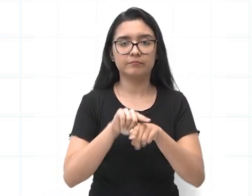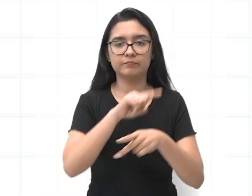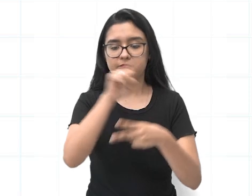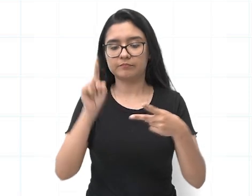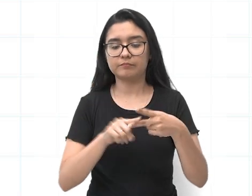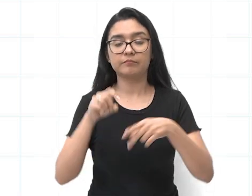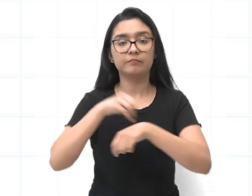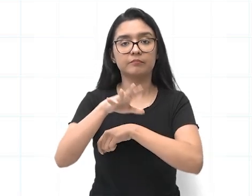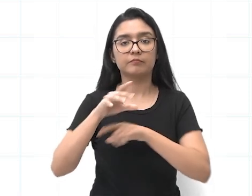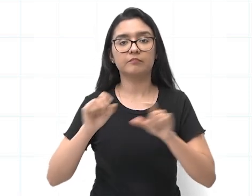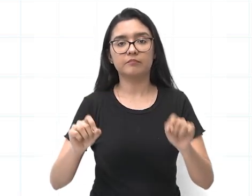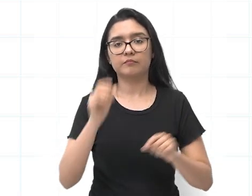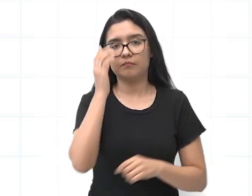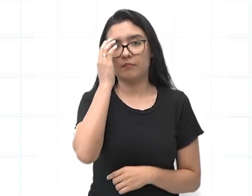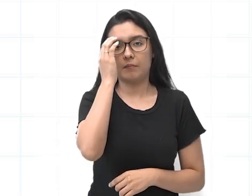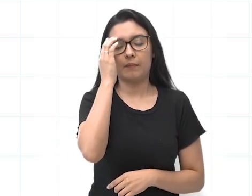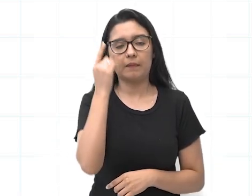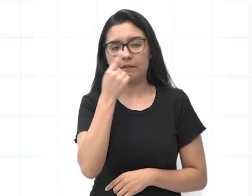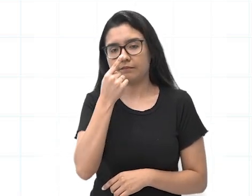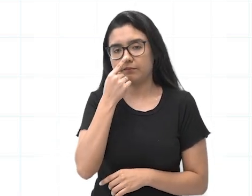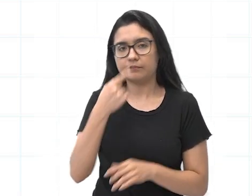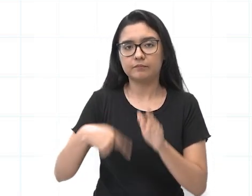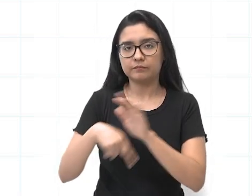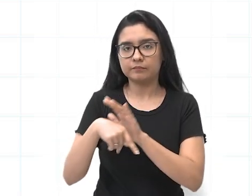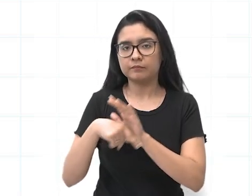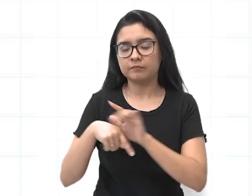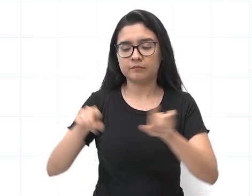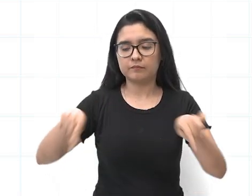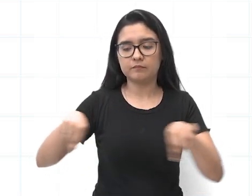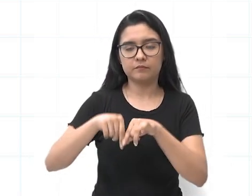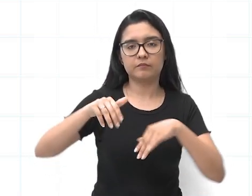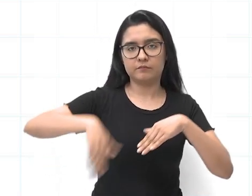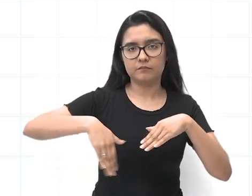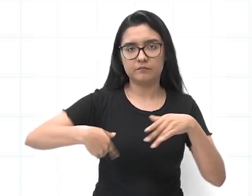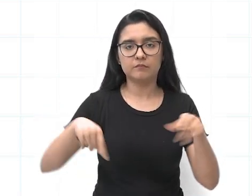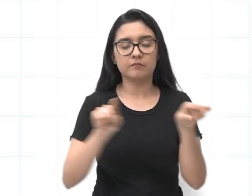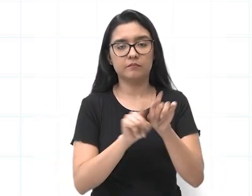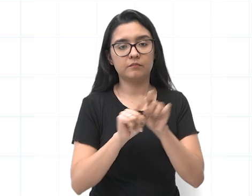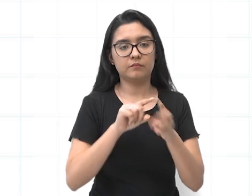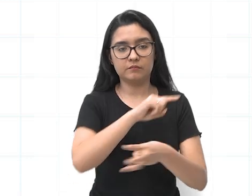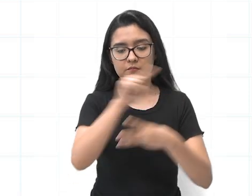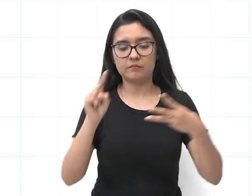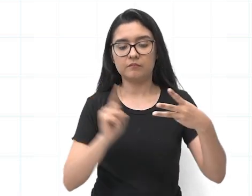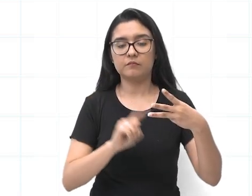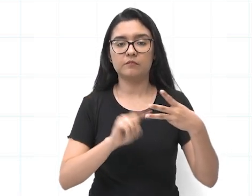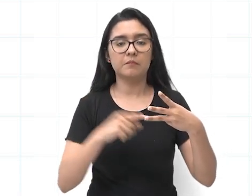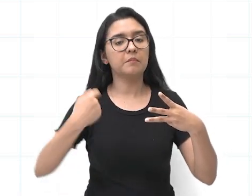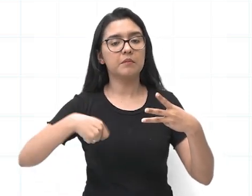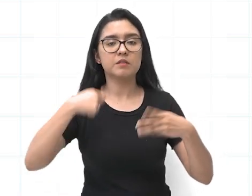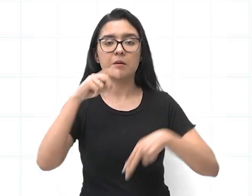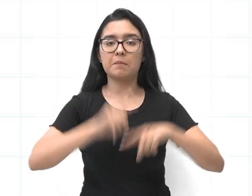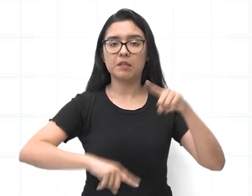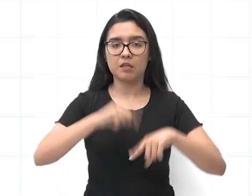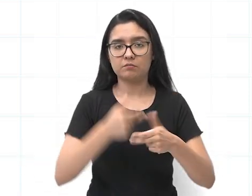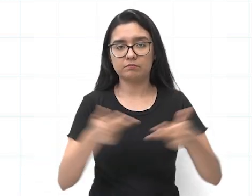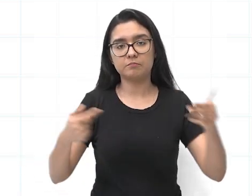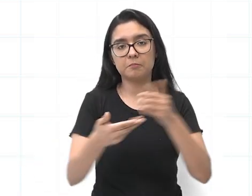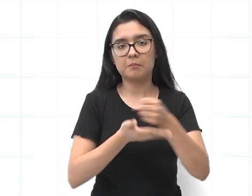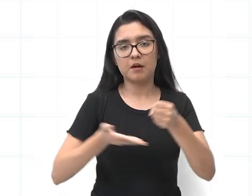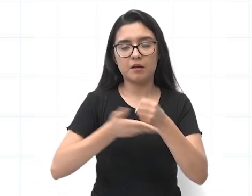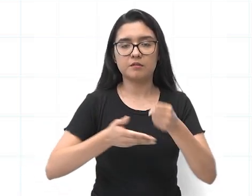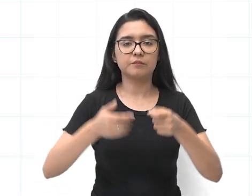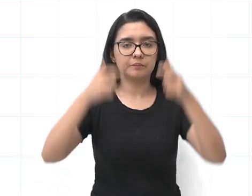4 estilos de nado. E aí vocês devem se perguntar, professora, mais uma vez, quais são os